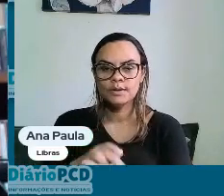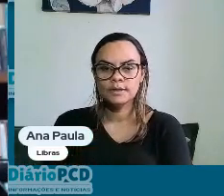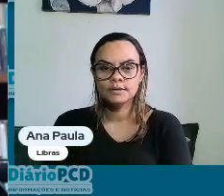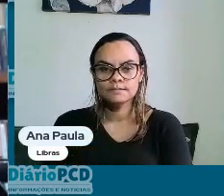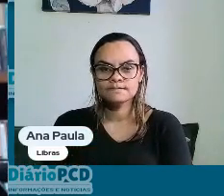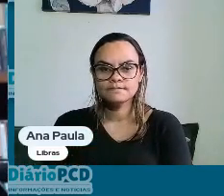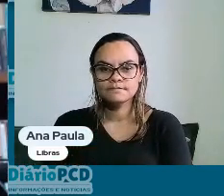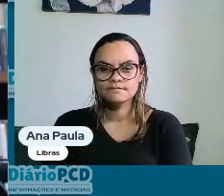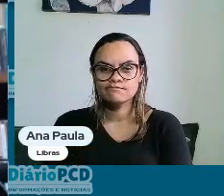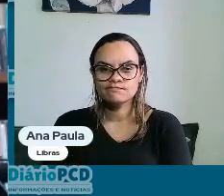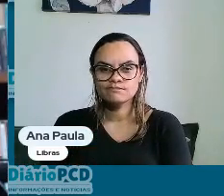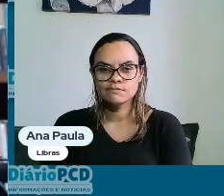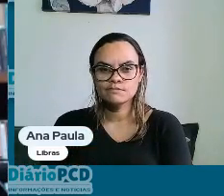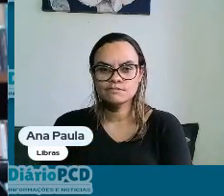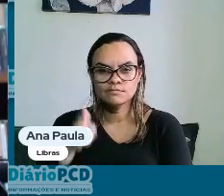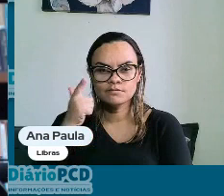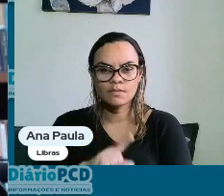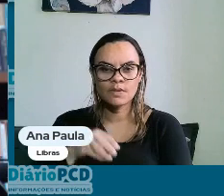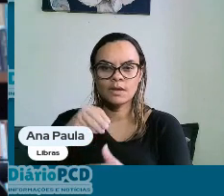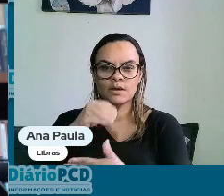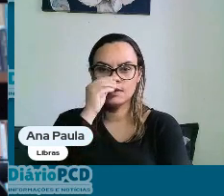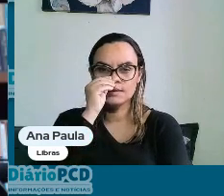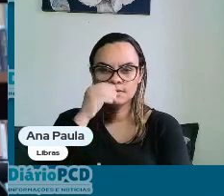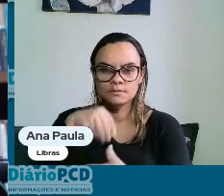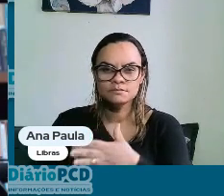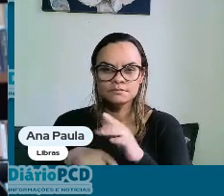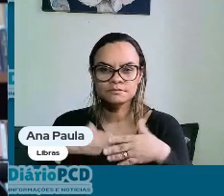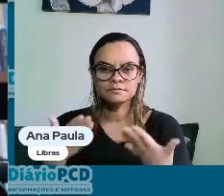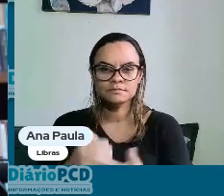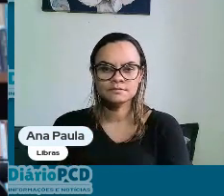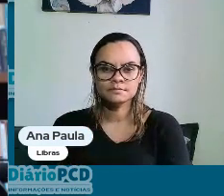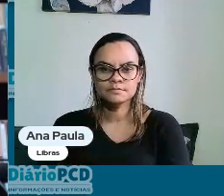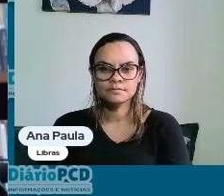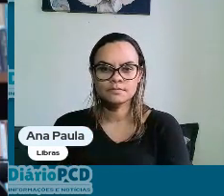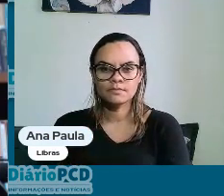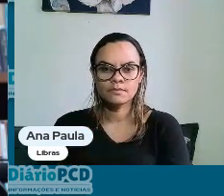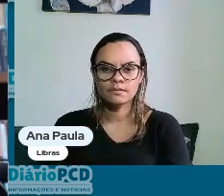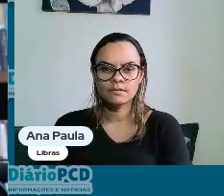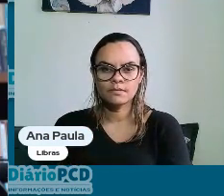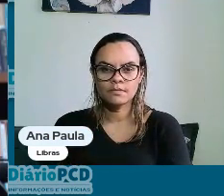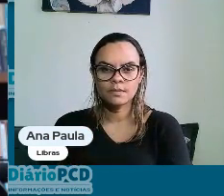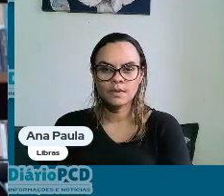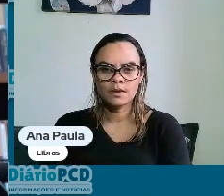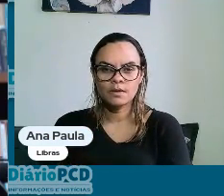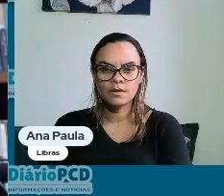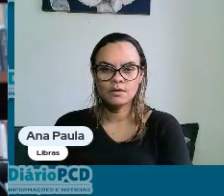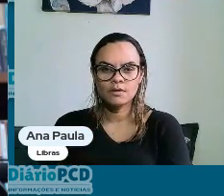se conseguisse introduzir um artigo pelo qual, enfim, não ficasse dependendo